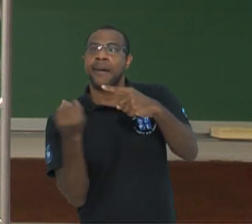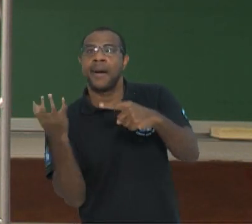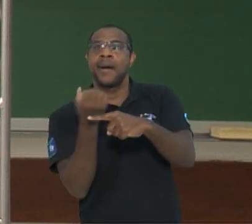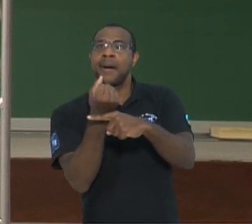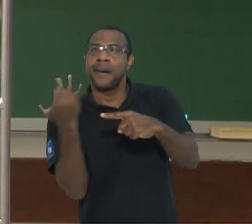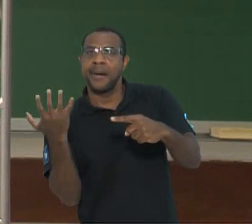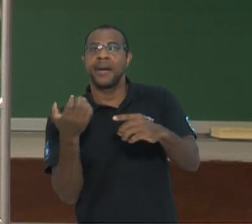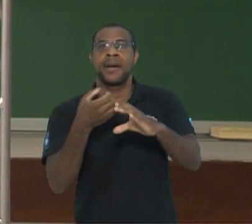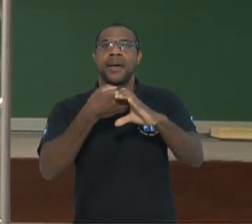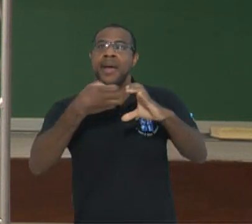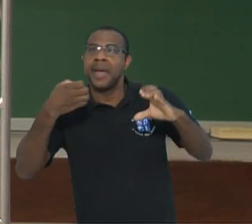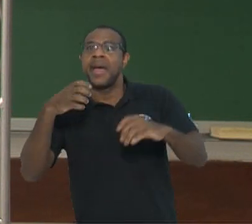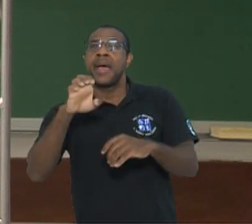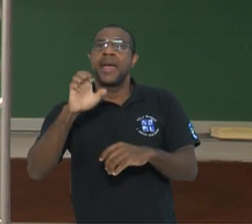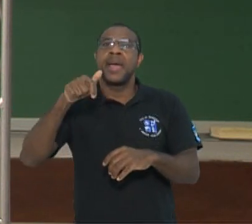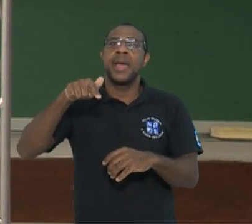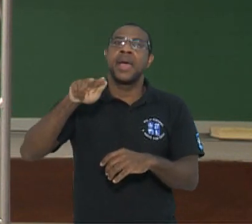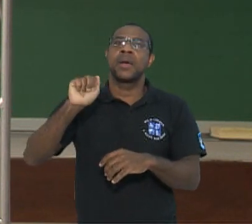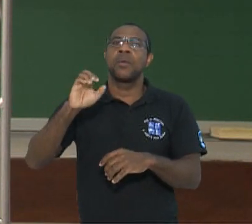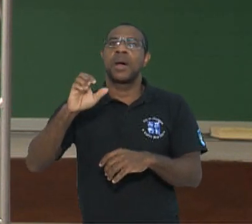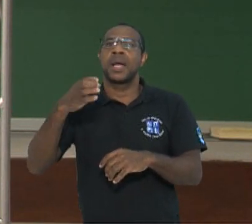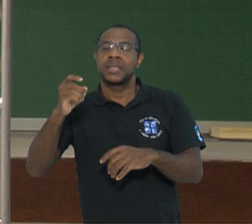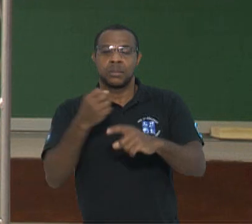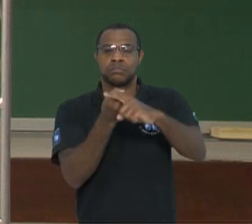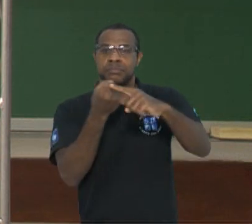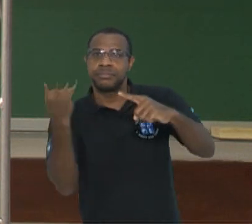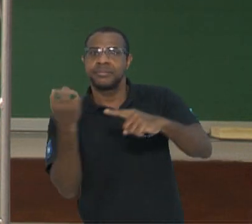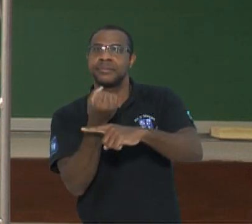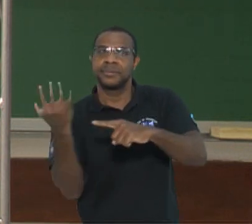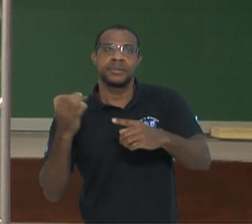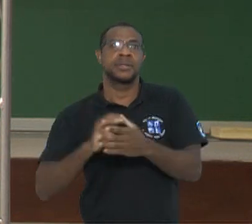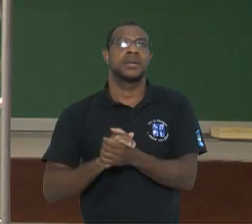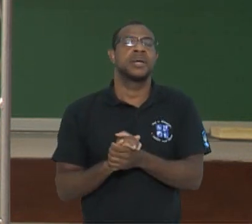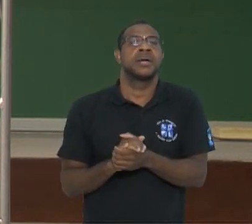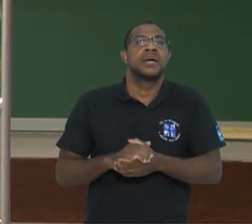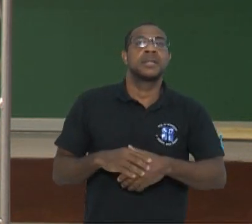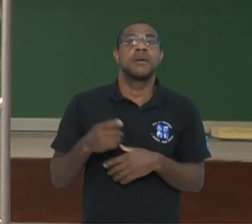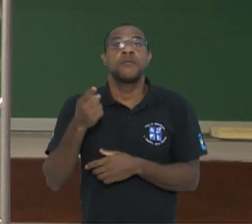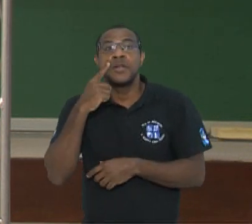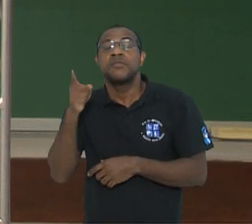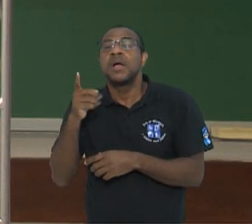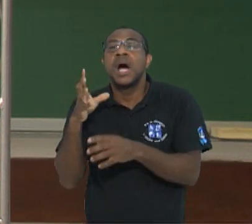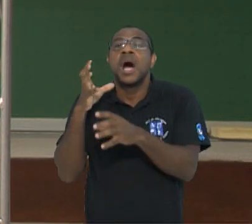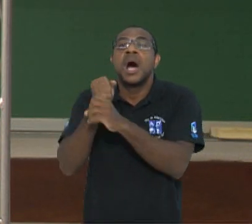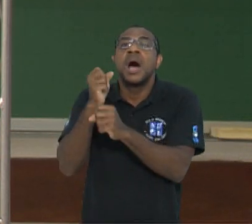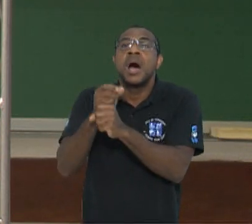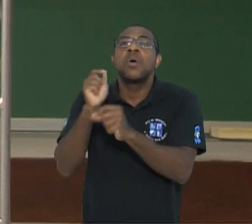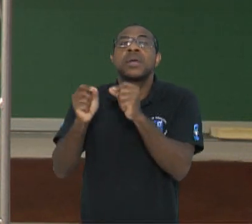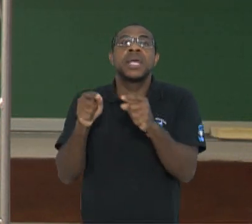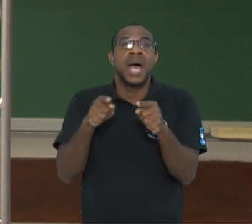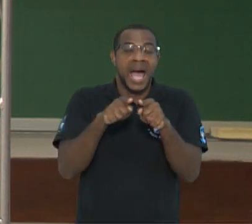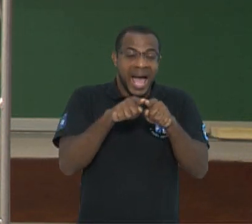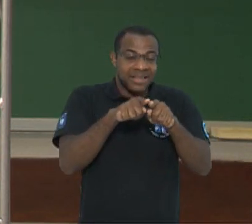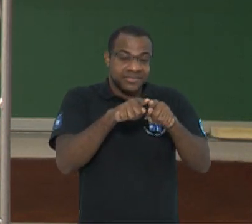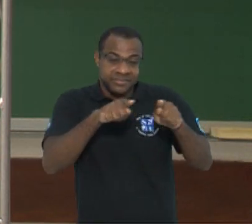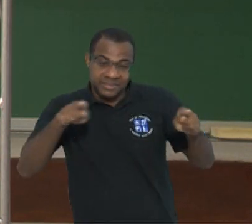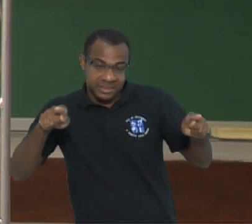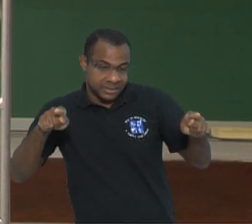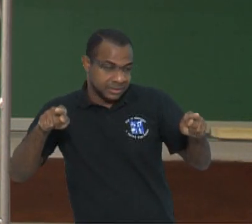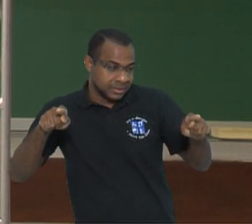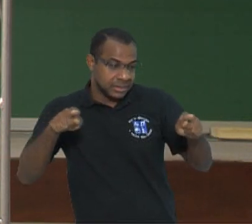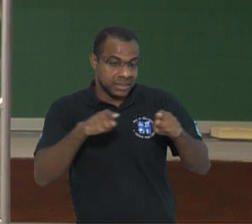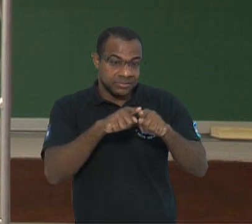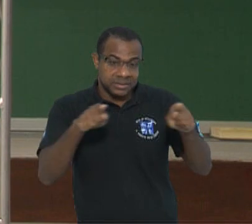depois disso, agora, o exercício é outro. O exercício é você calcular qual é a distância focal